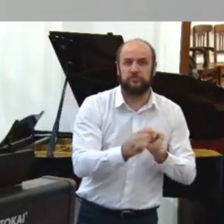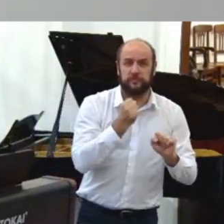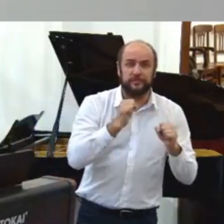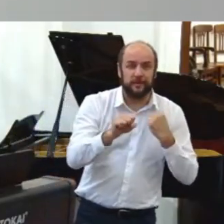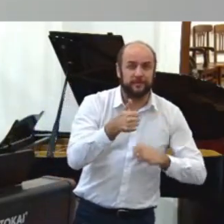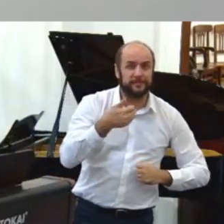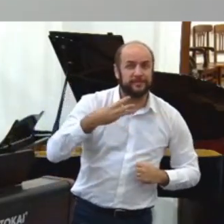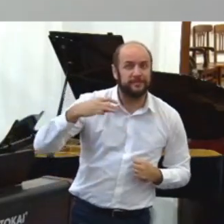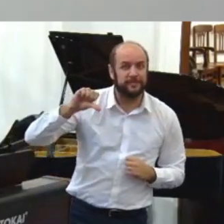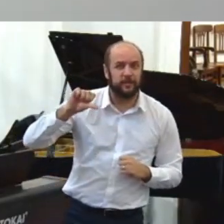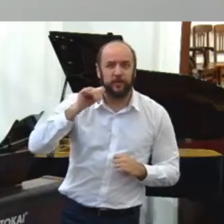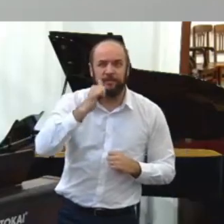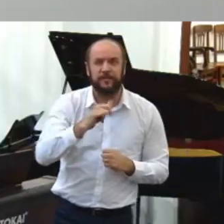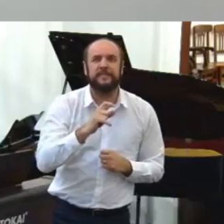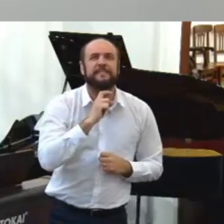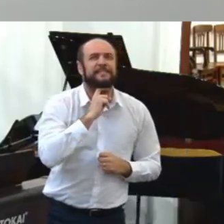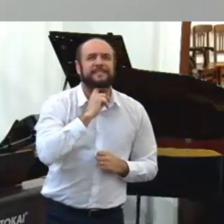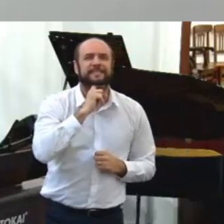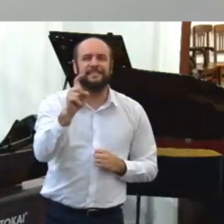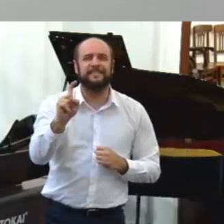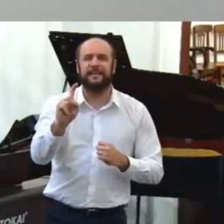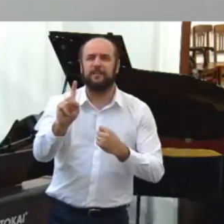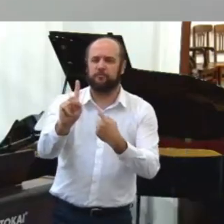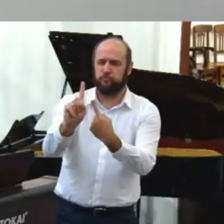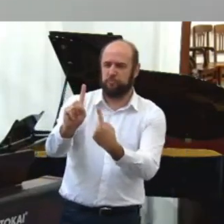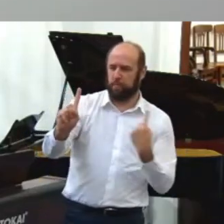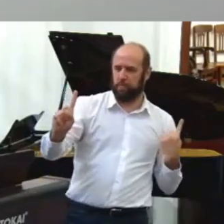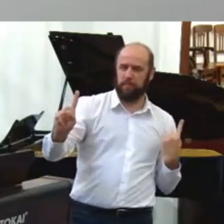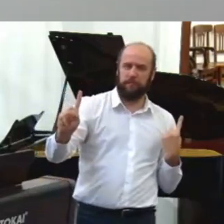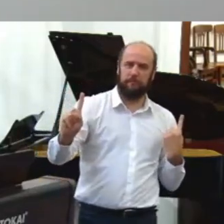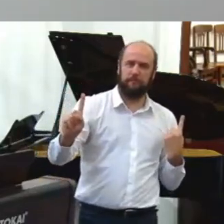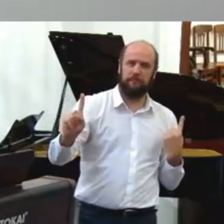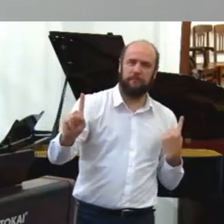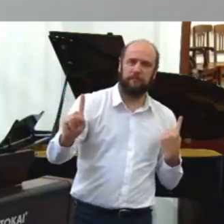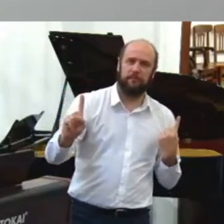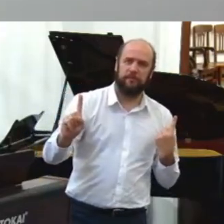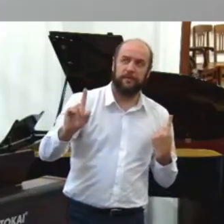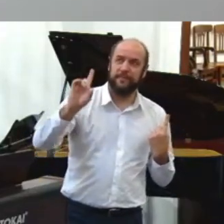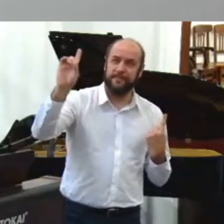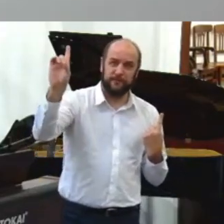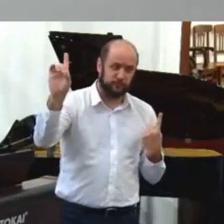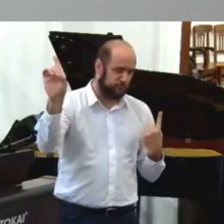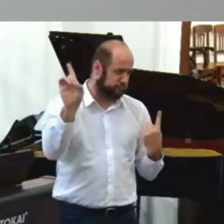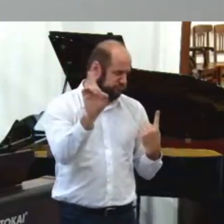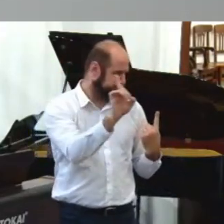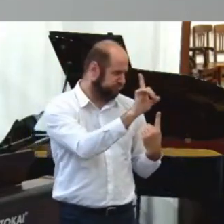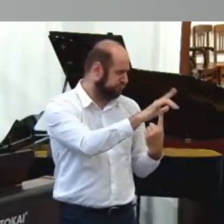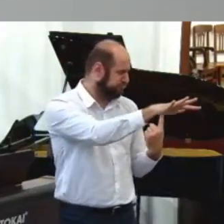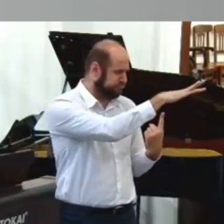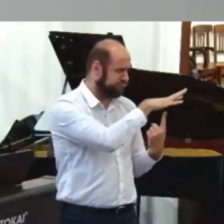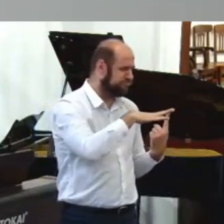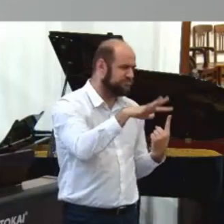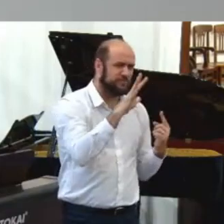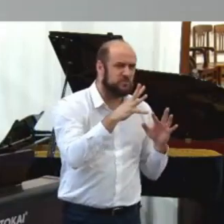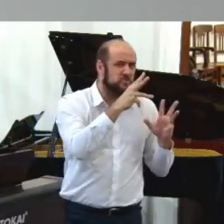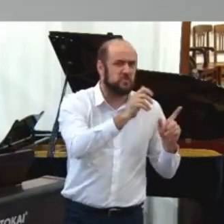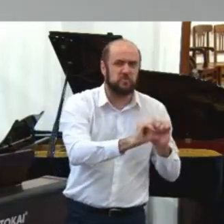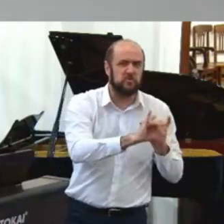disse: ninguém pode se ausentar, se afastar daquele que está em todos os lugares com a sua